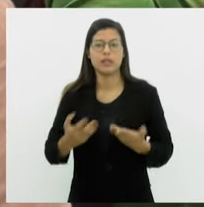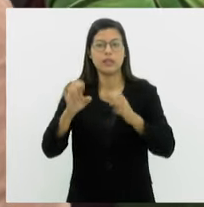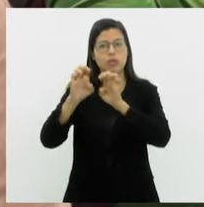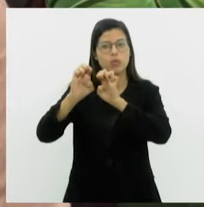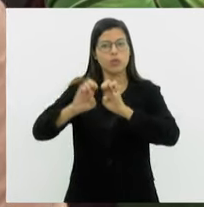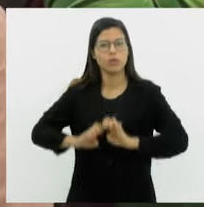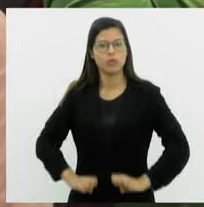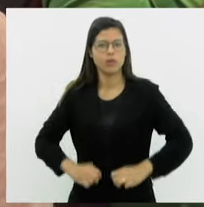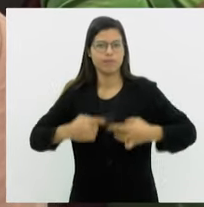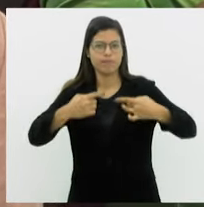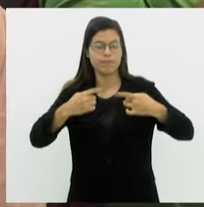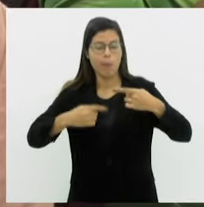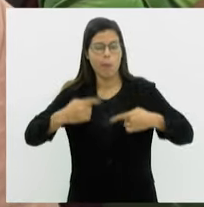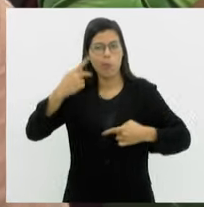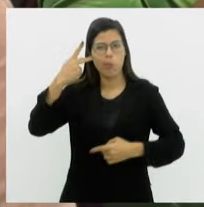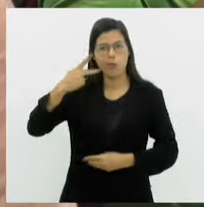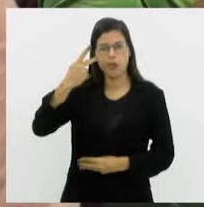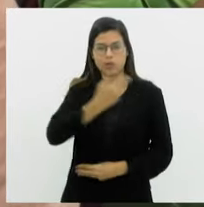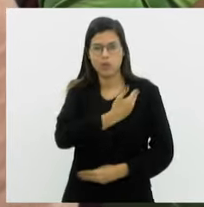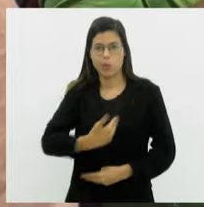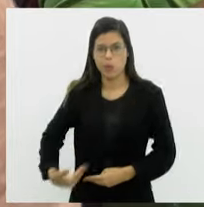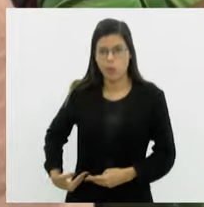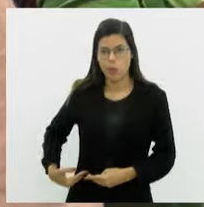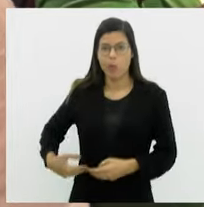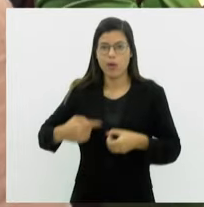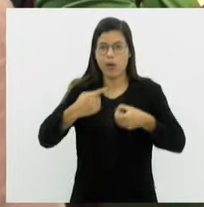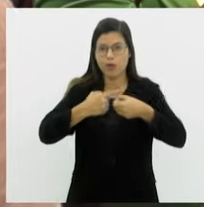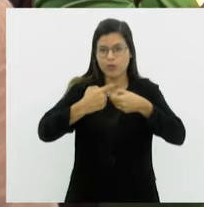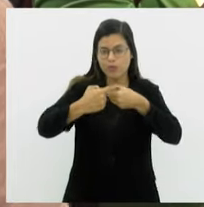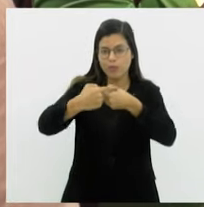estruturação de políticas públicas nos municípios